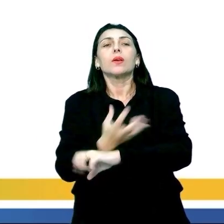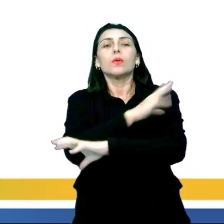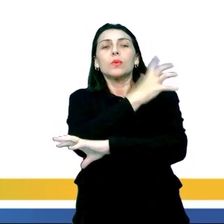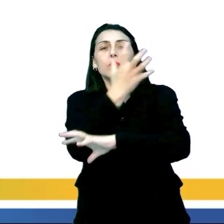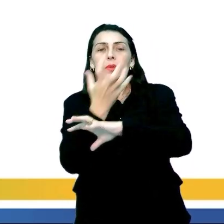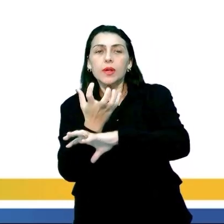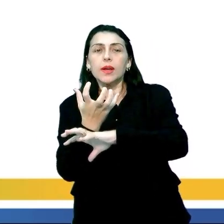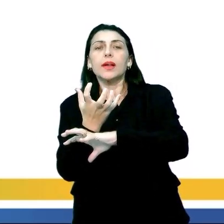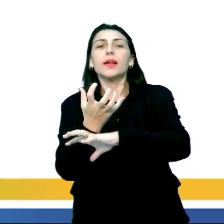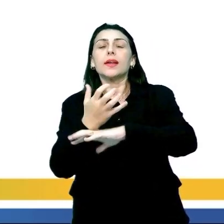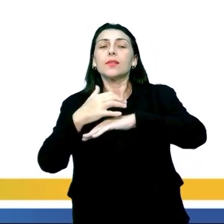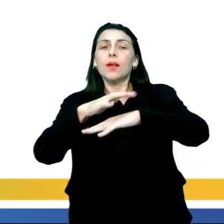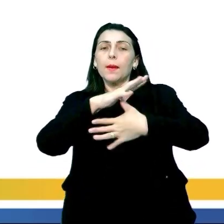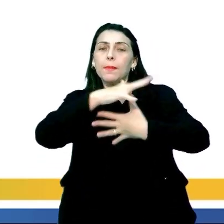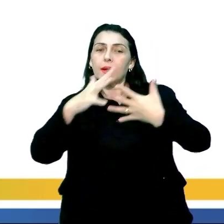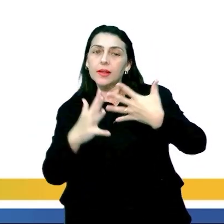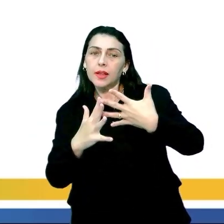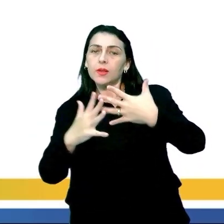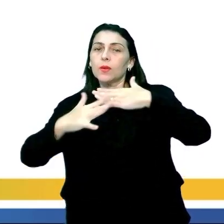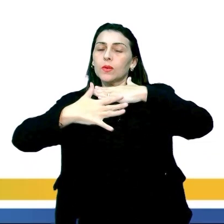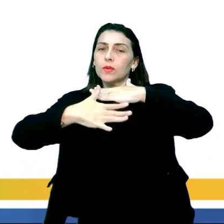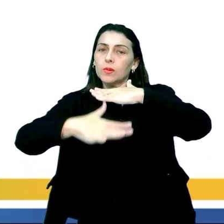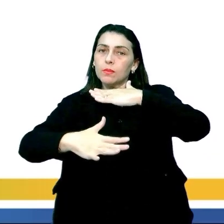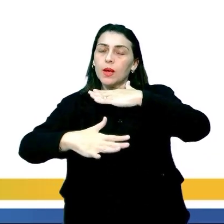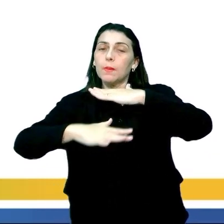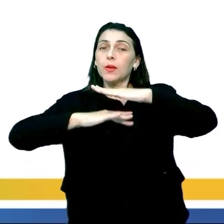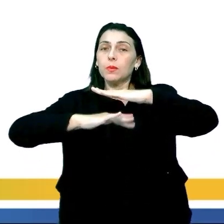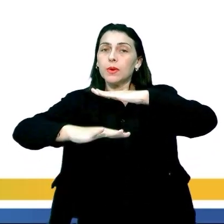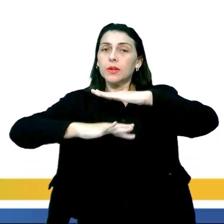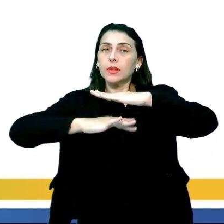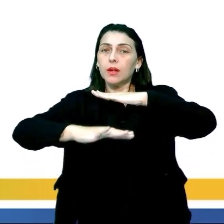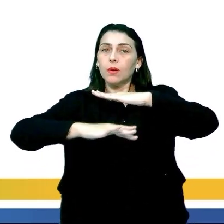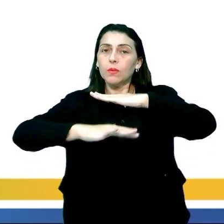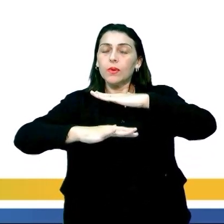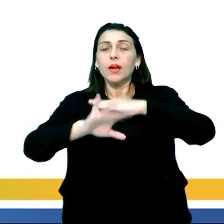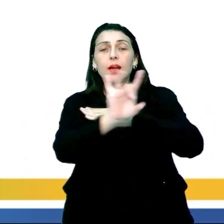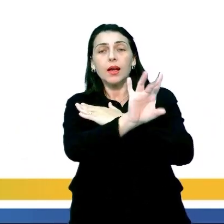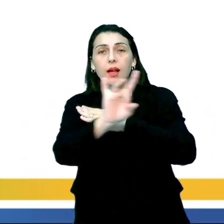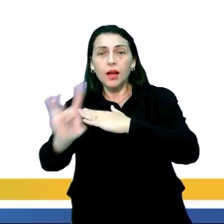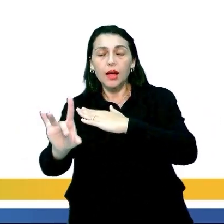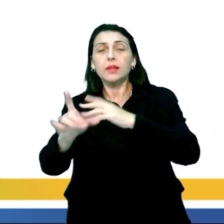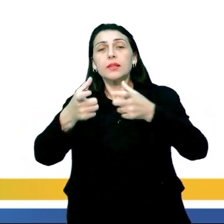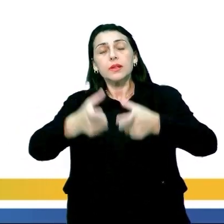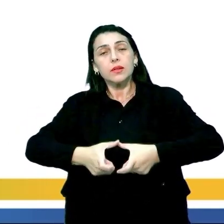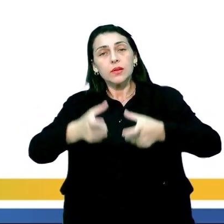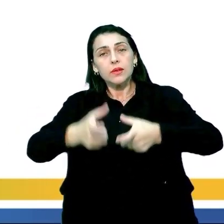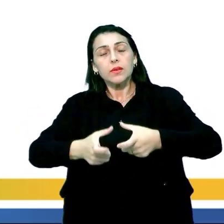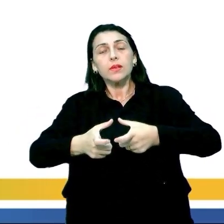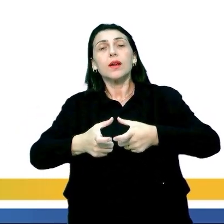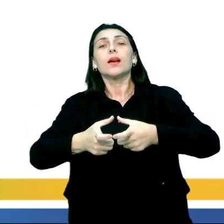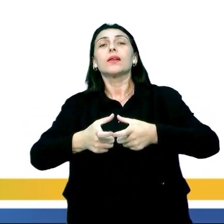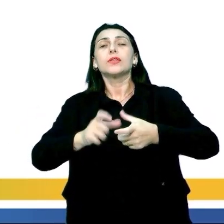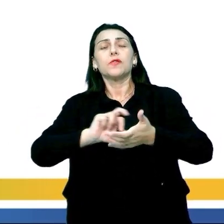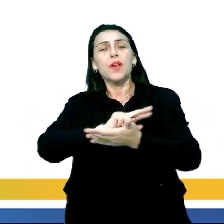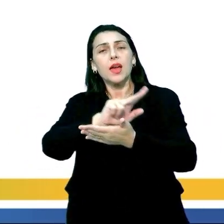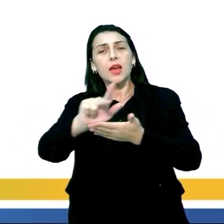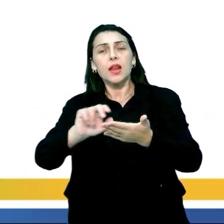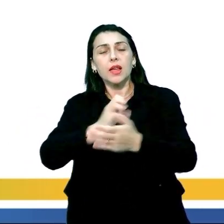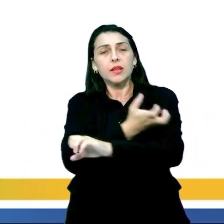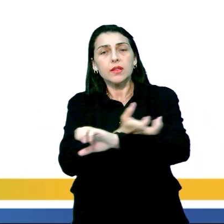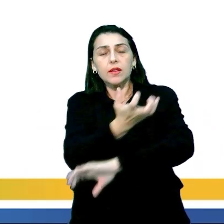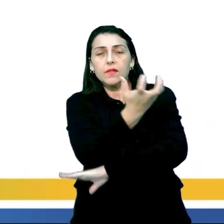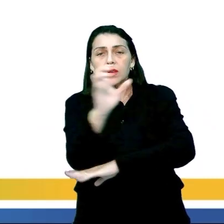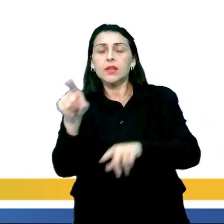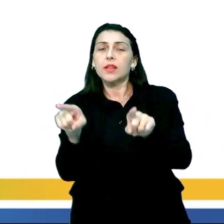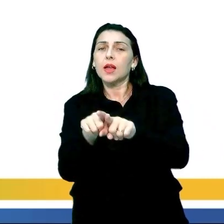Cerrado, a Mata Atlântica, a região dos Pampas e o Pantanal. Cada um desses ambientes abriga diferentes tipos de